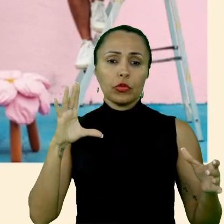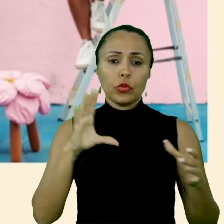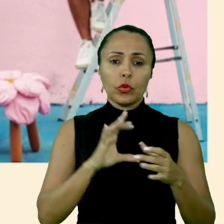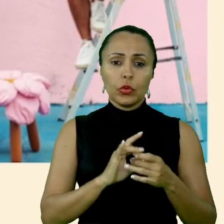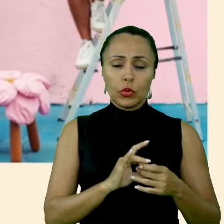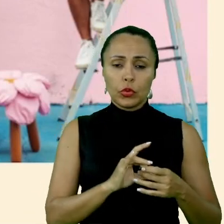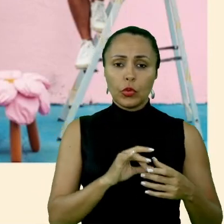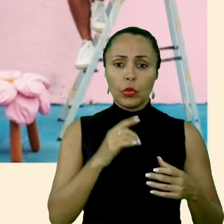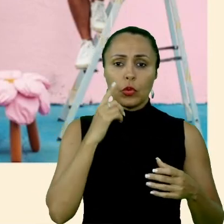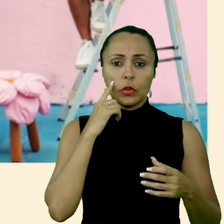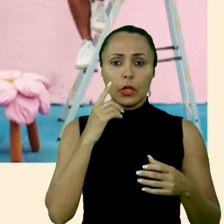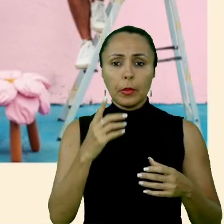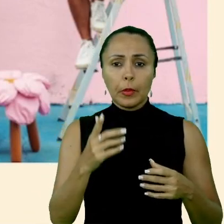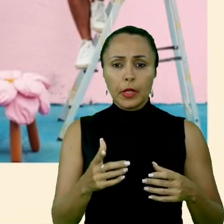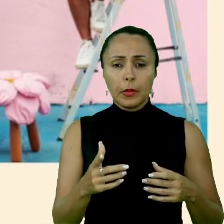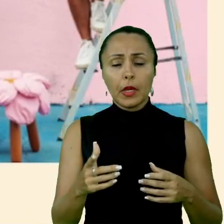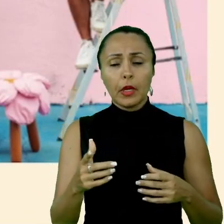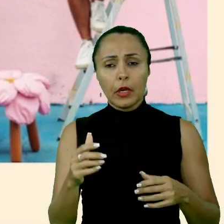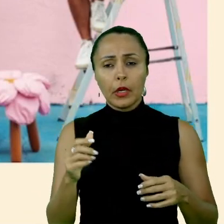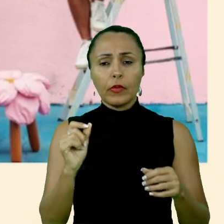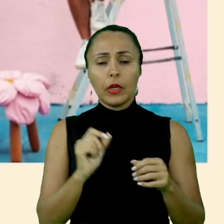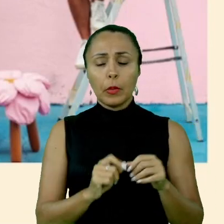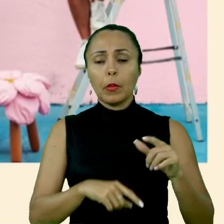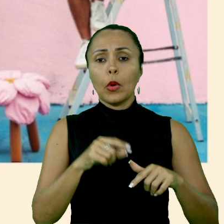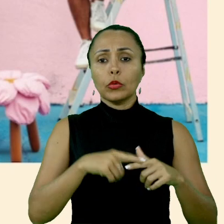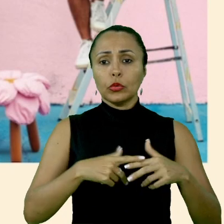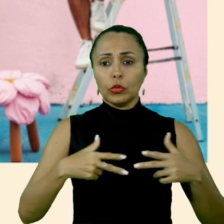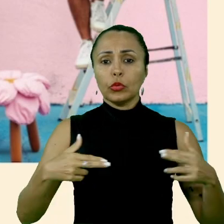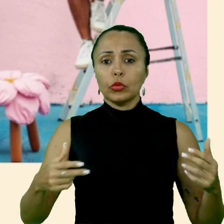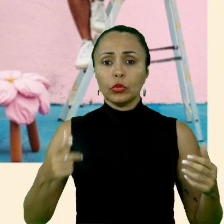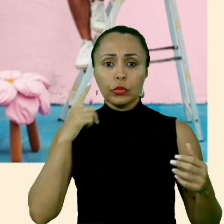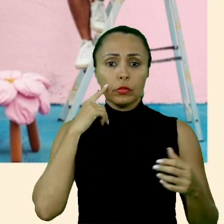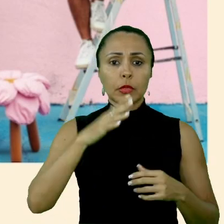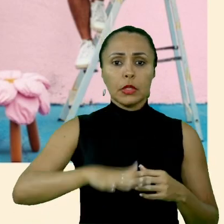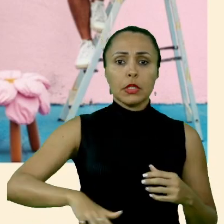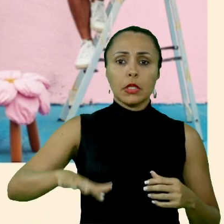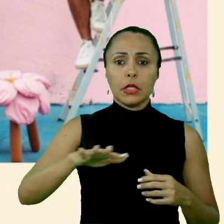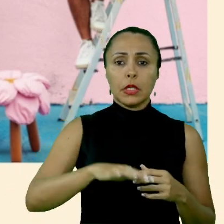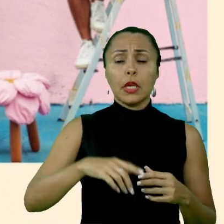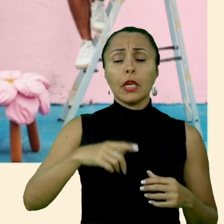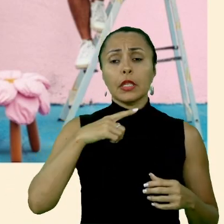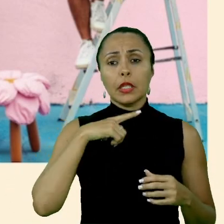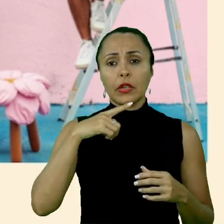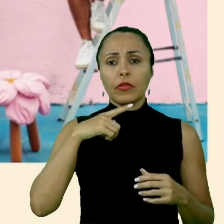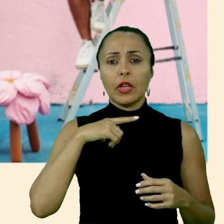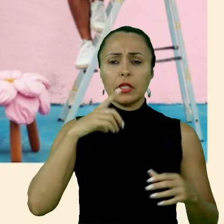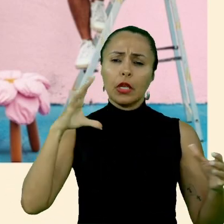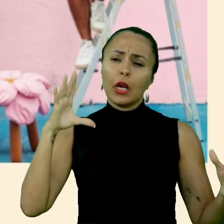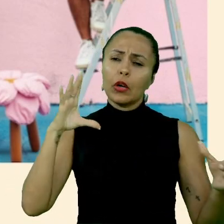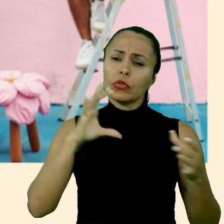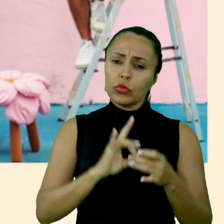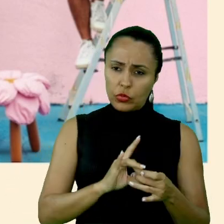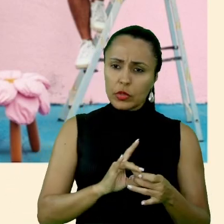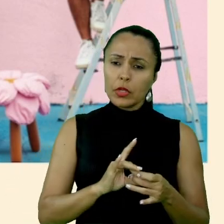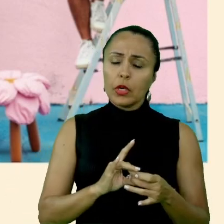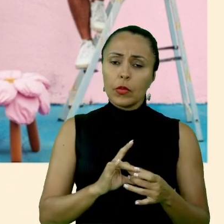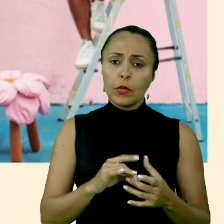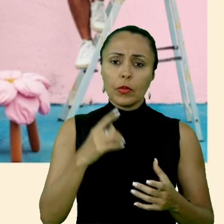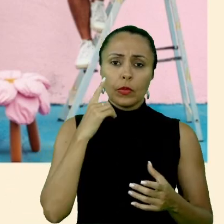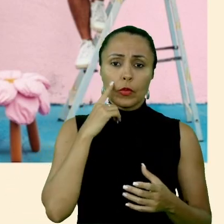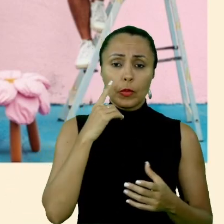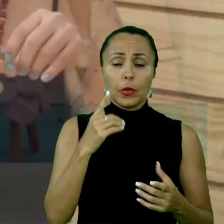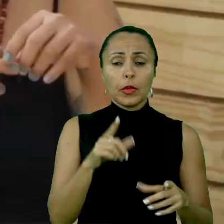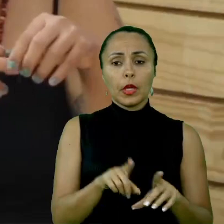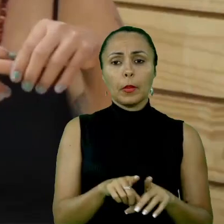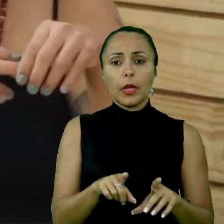no Brasil para produzir produtos exclusivos, autorais, que tivessem a junção de identidades, como foi o caso